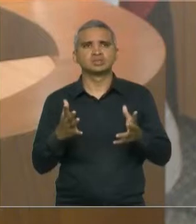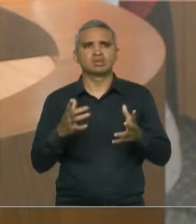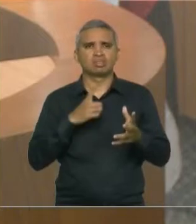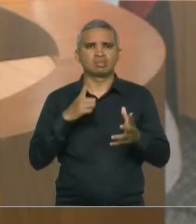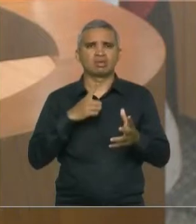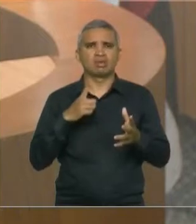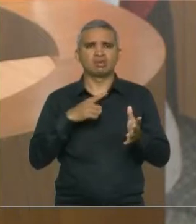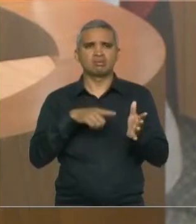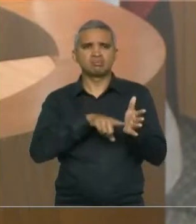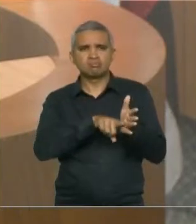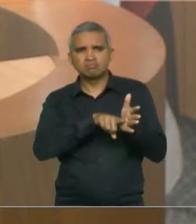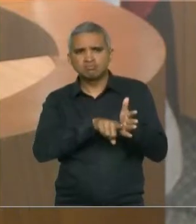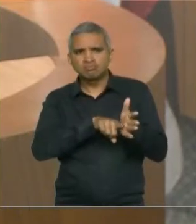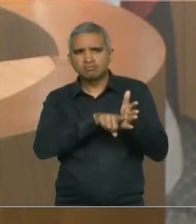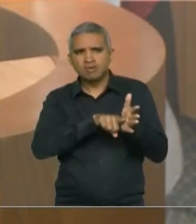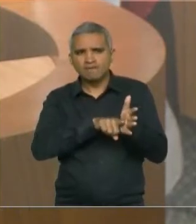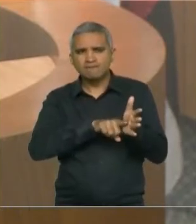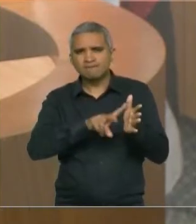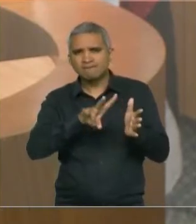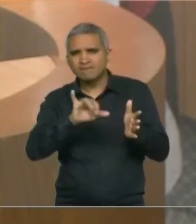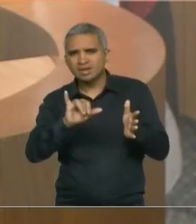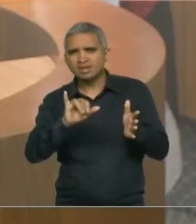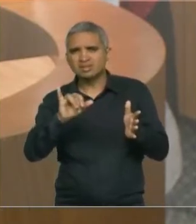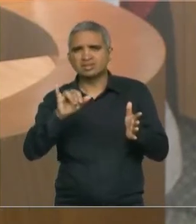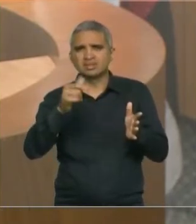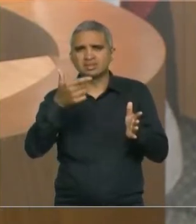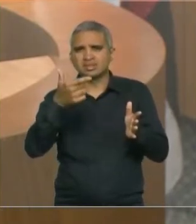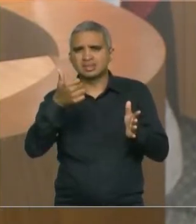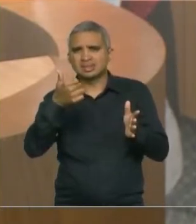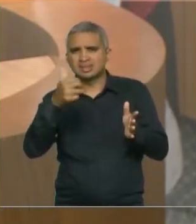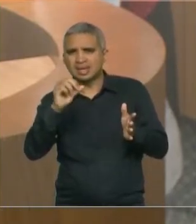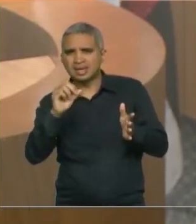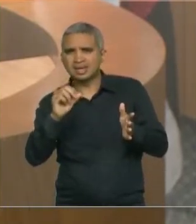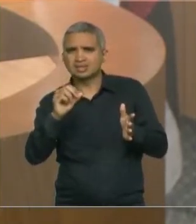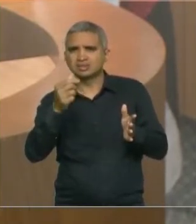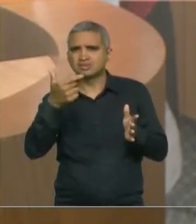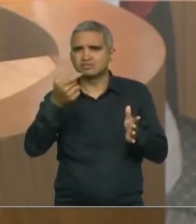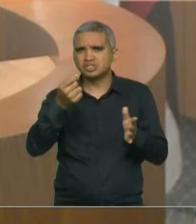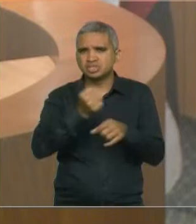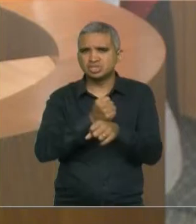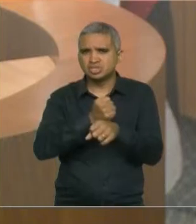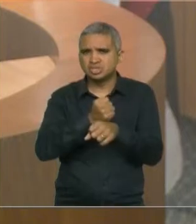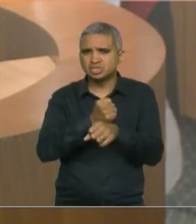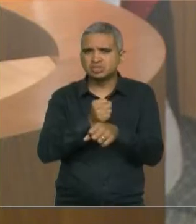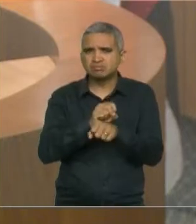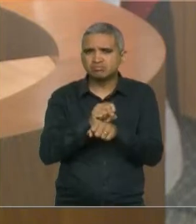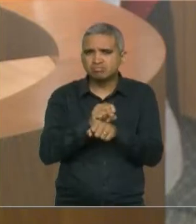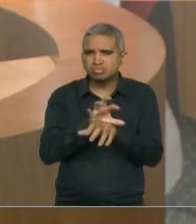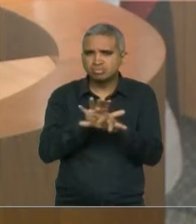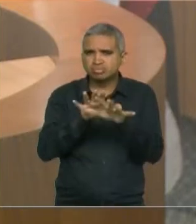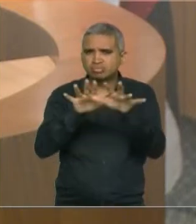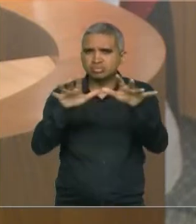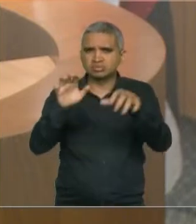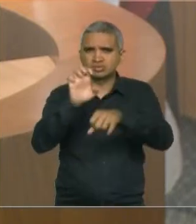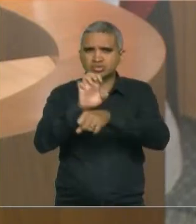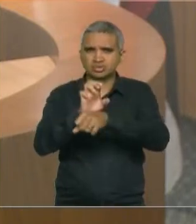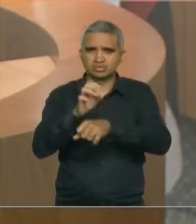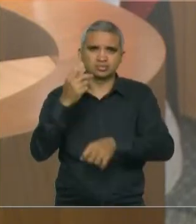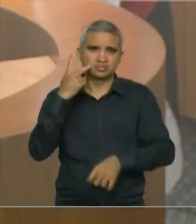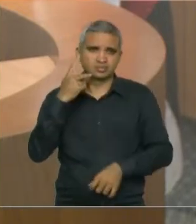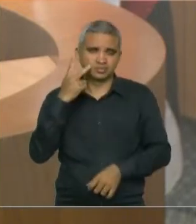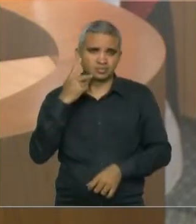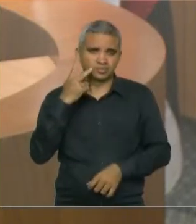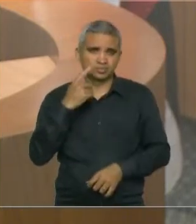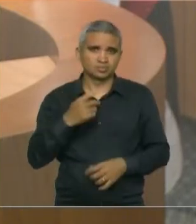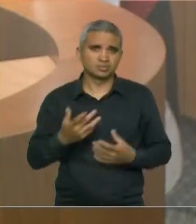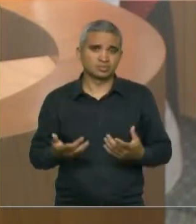já atingiu em um pouco mais de 10 anos todo o Estado do Ceará. E uma coisa importante, os municípios